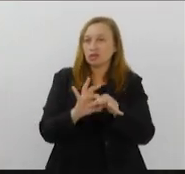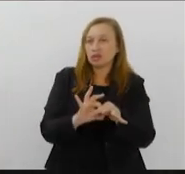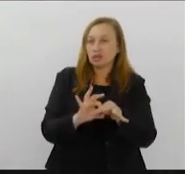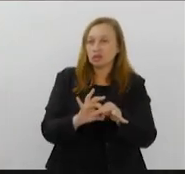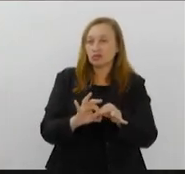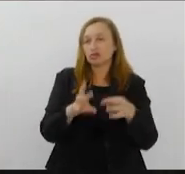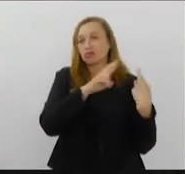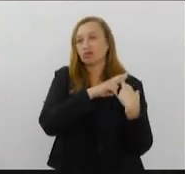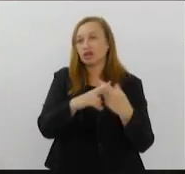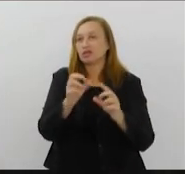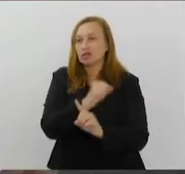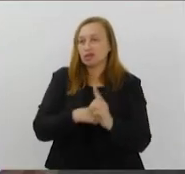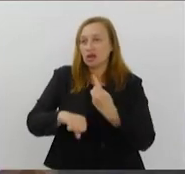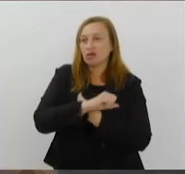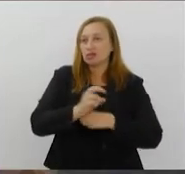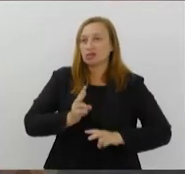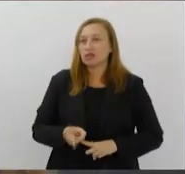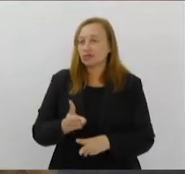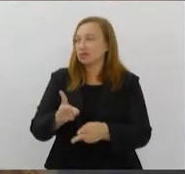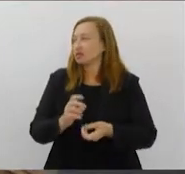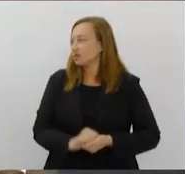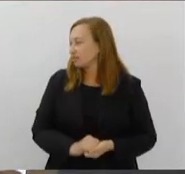social, sempre.